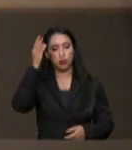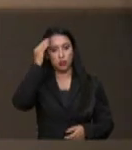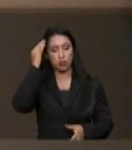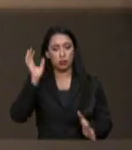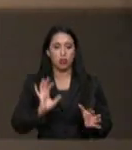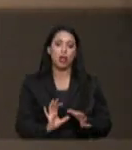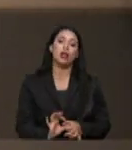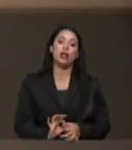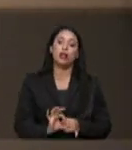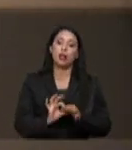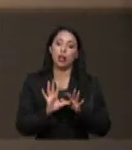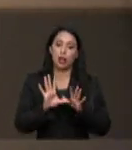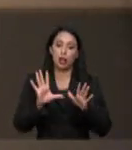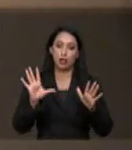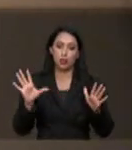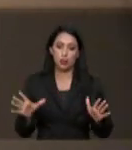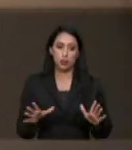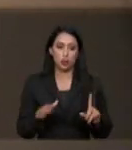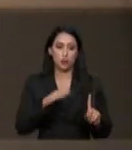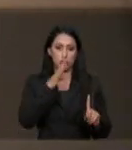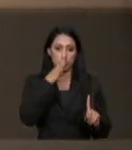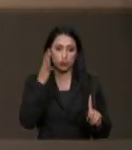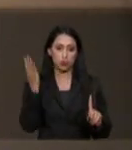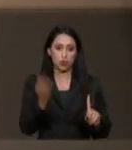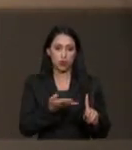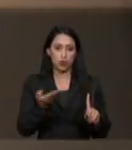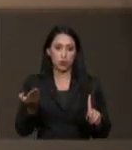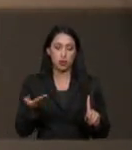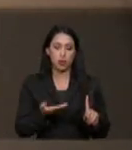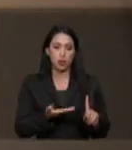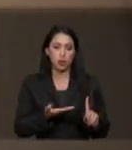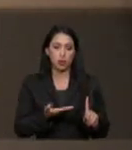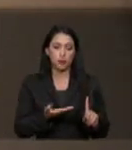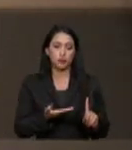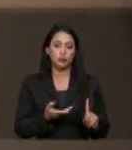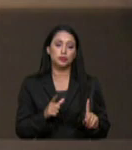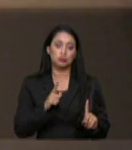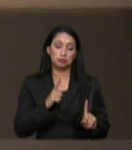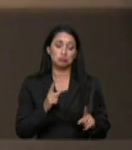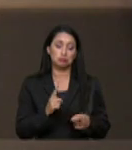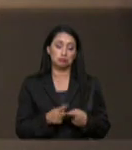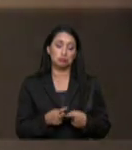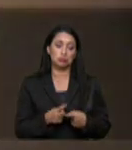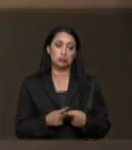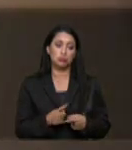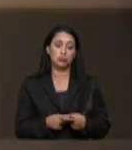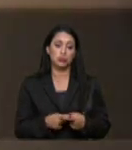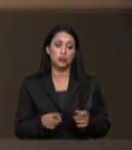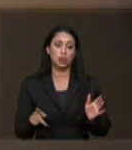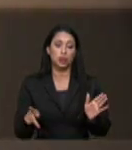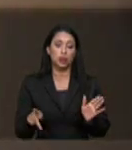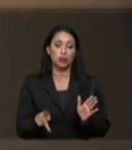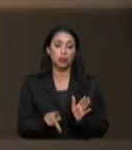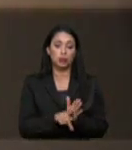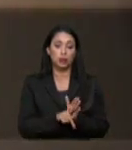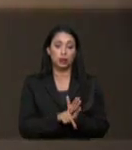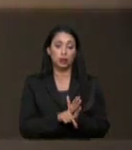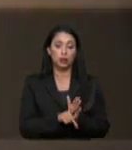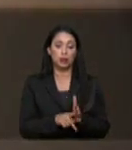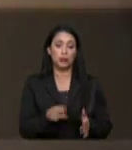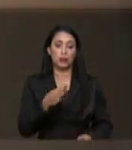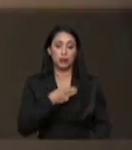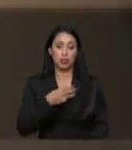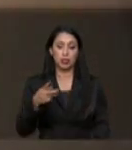pela absolvição do acusado e até porque o próprio Ministério